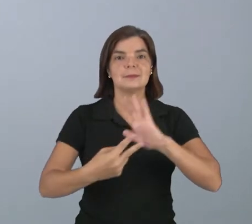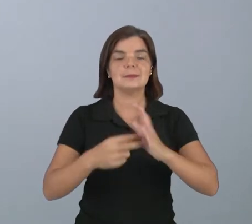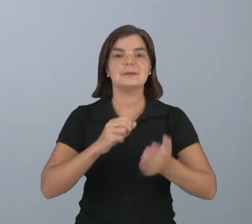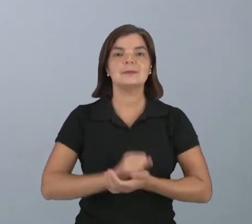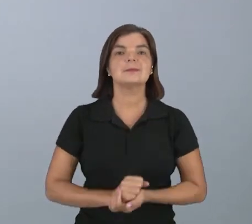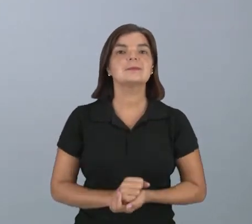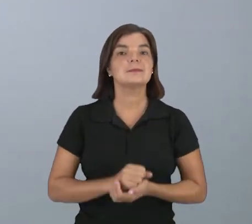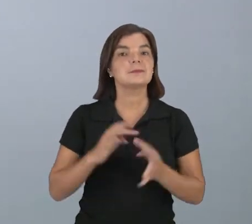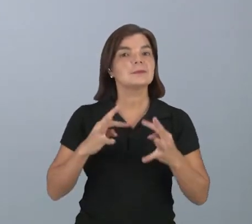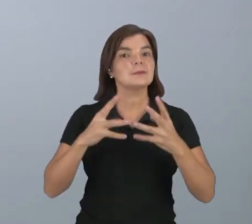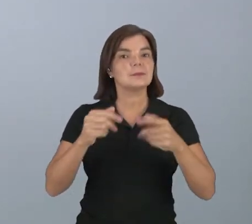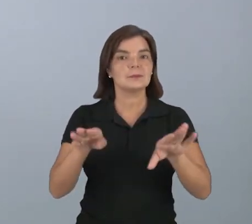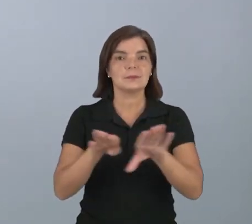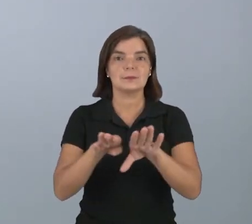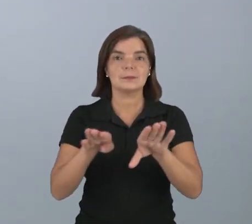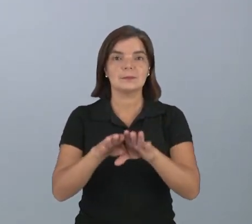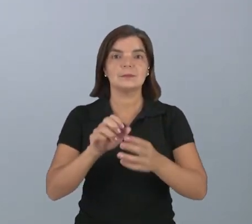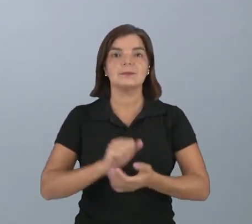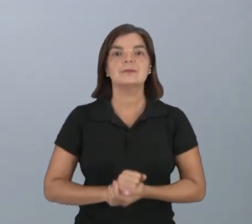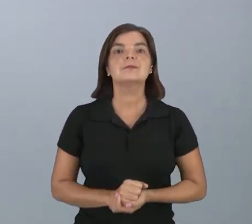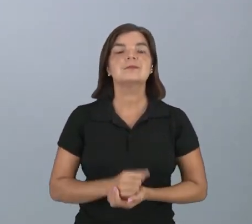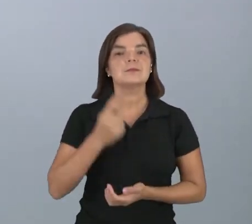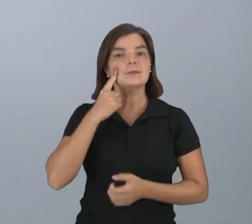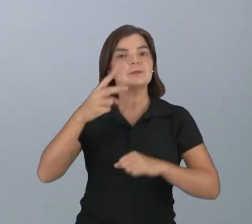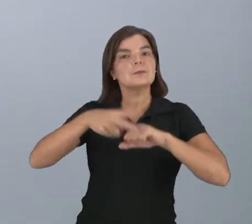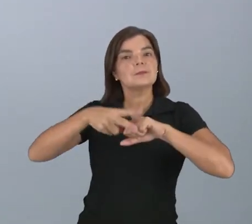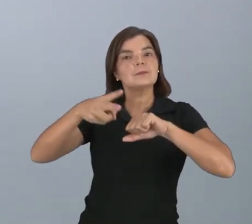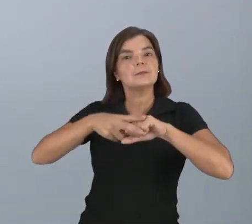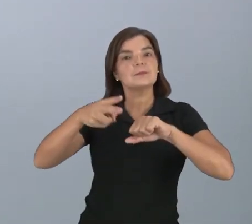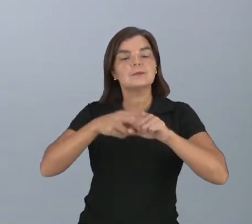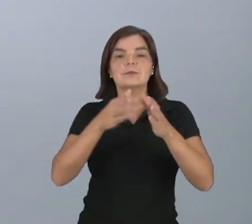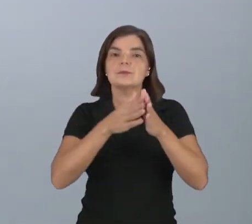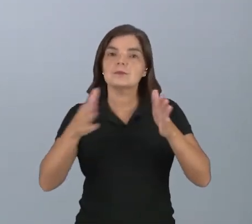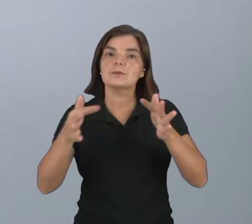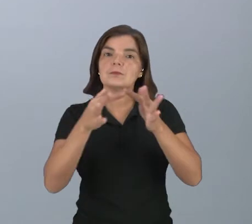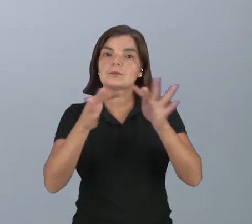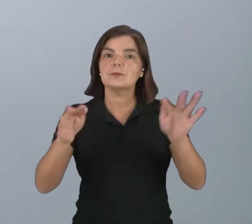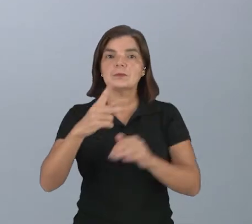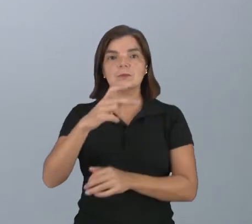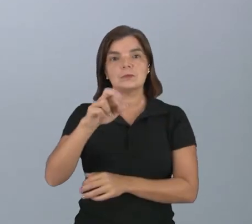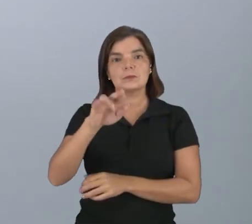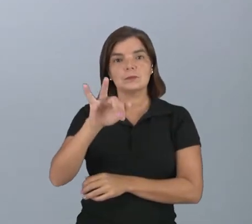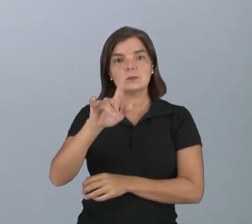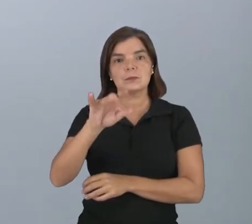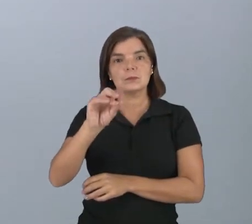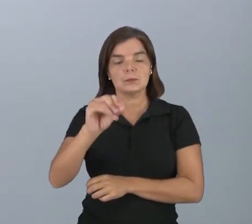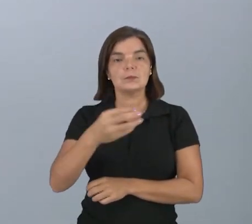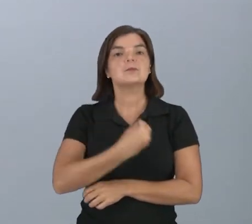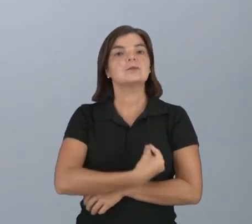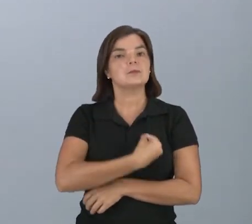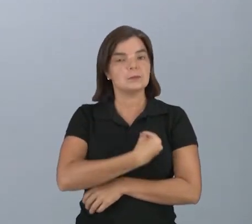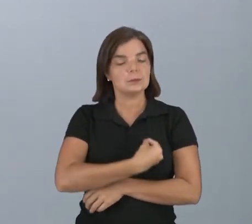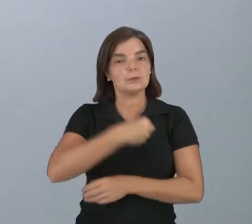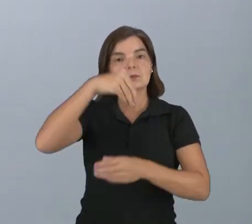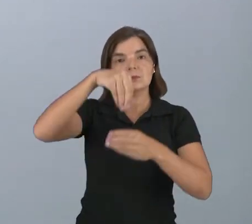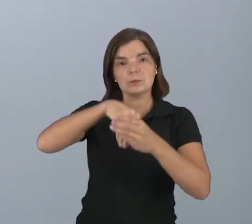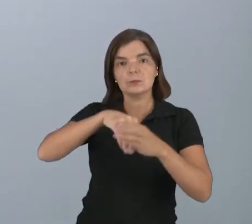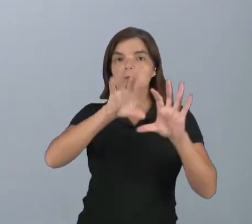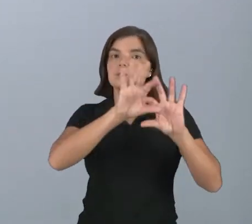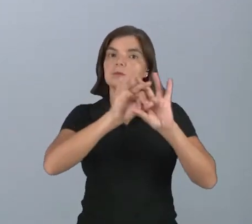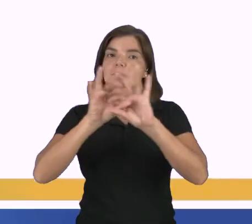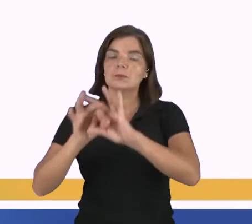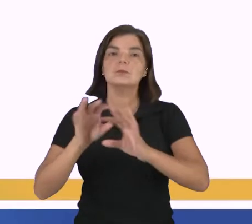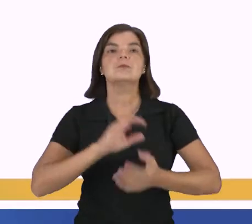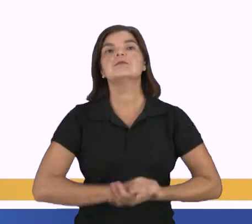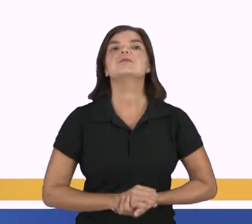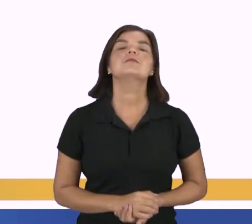A oração vai ser marcada pela presença do verbo e o período vai ser marcado ali pela presença dessas orações ali dentro desse contexto.